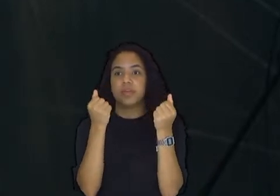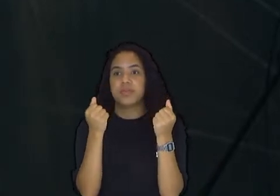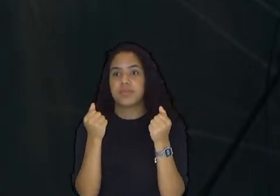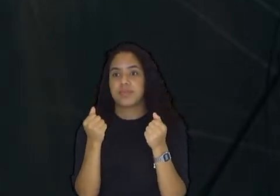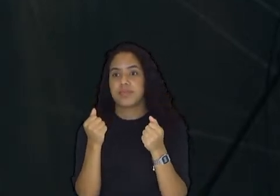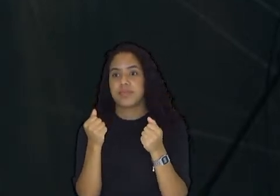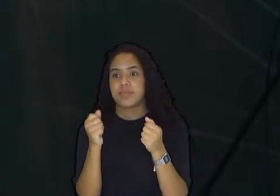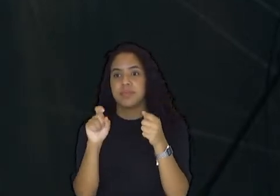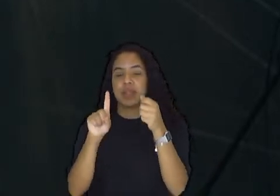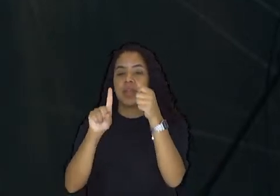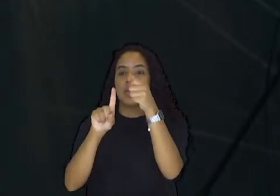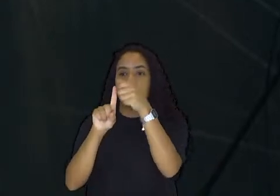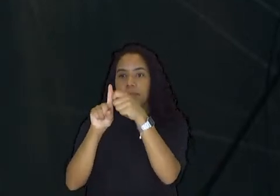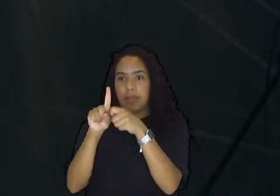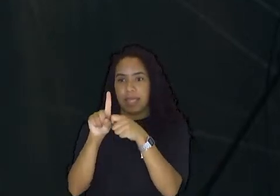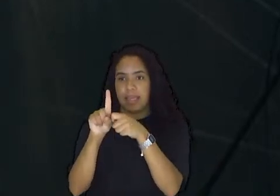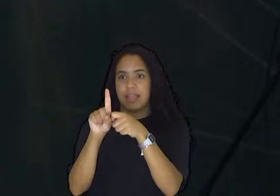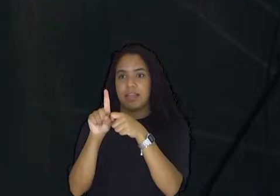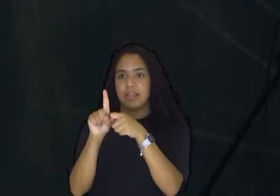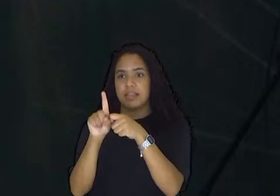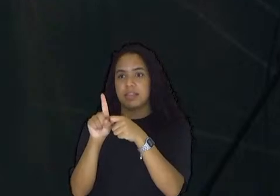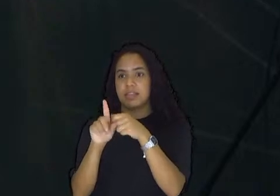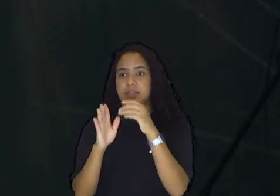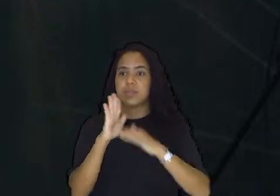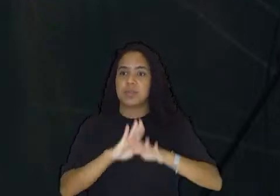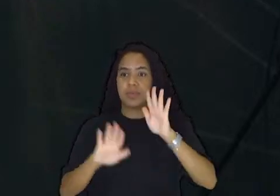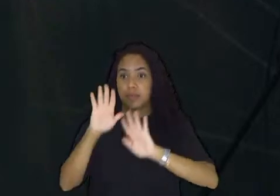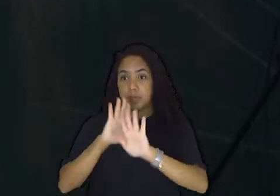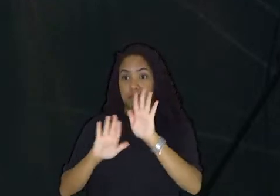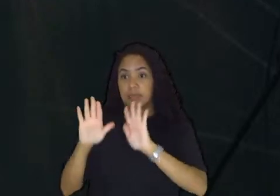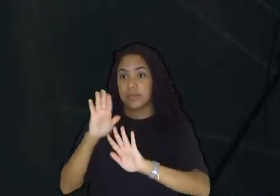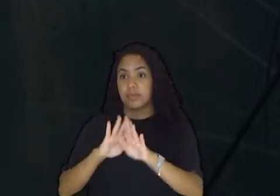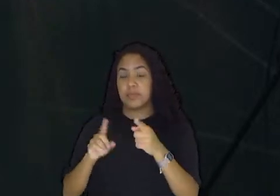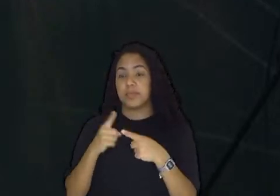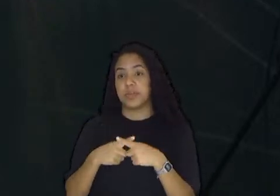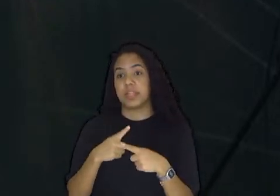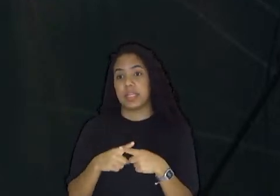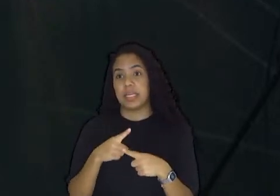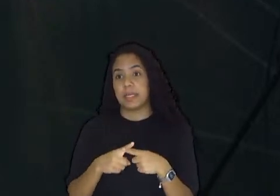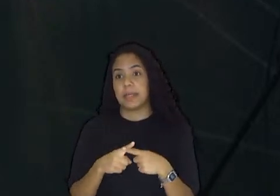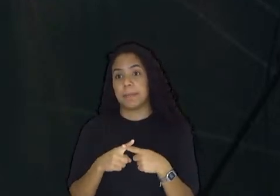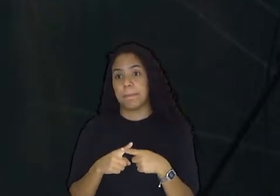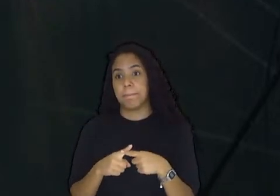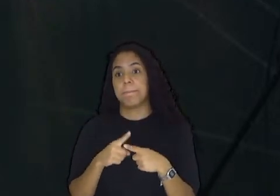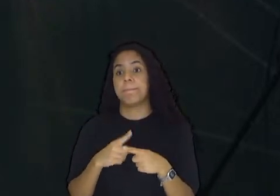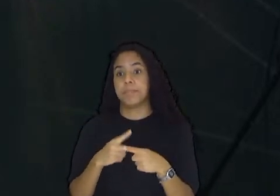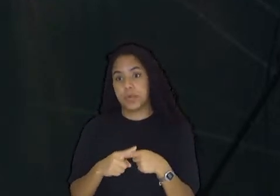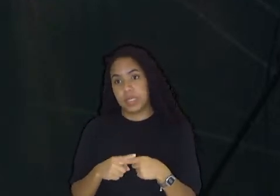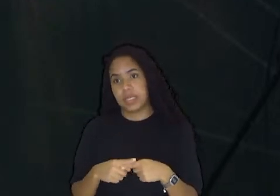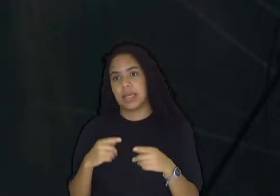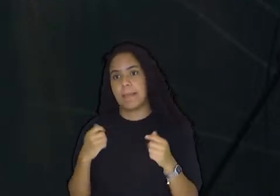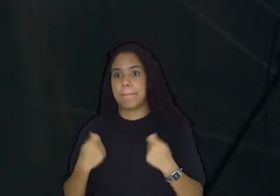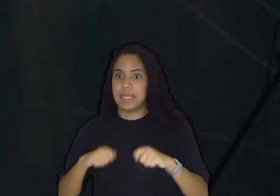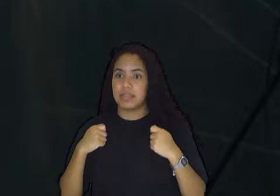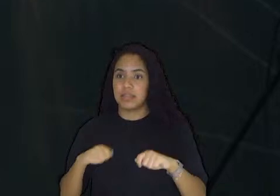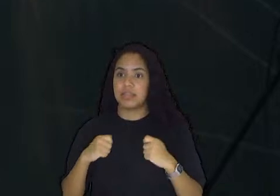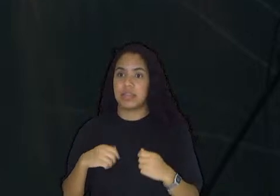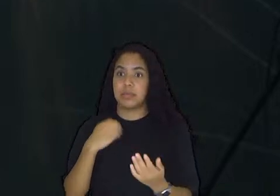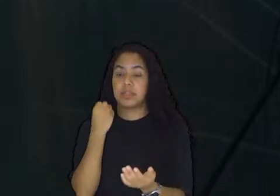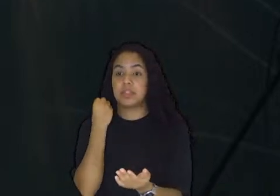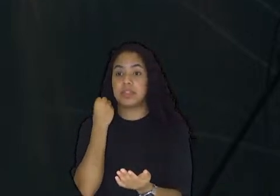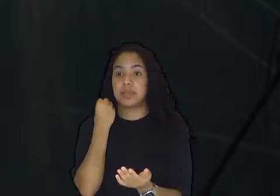certo? Nós precisamos pagar o local do evento até o evento. Então hoje você tem aí